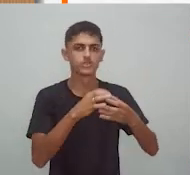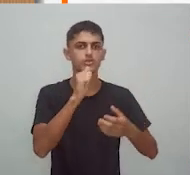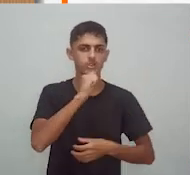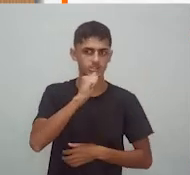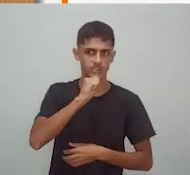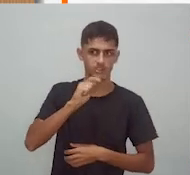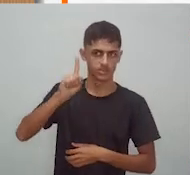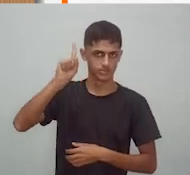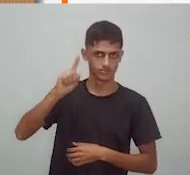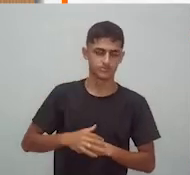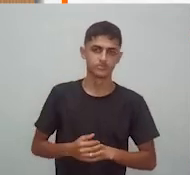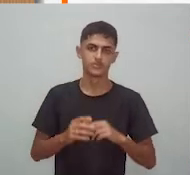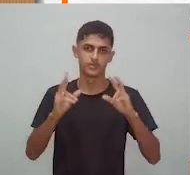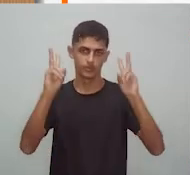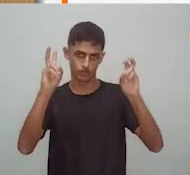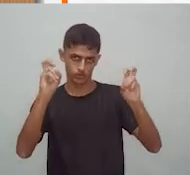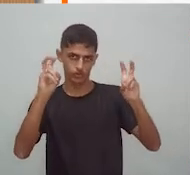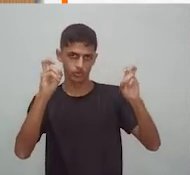de atividades